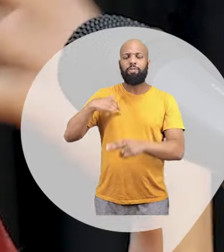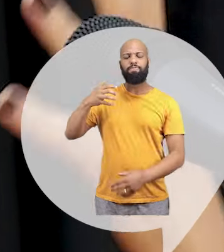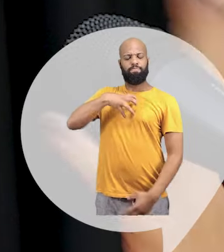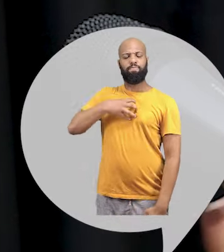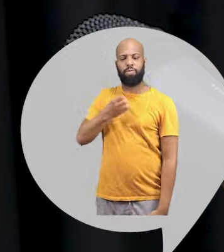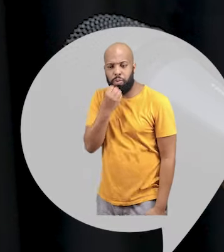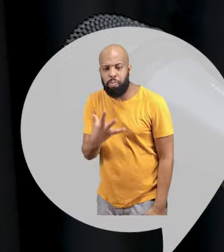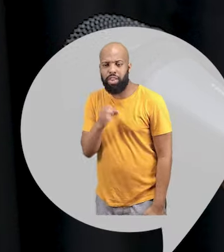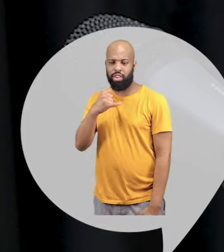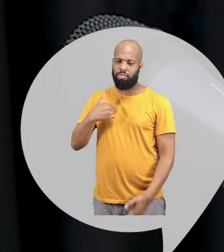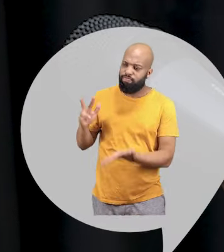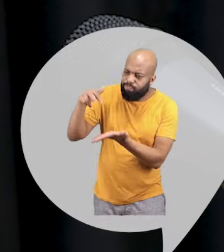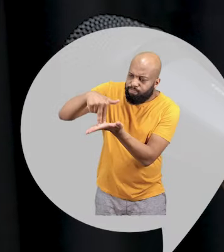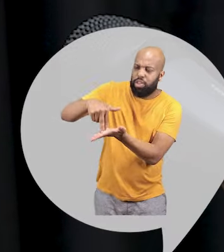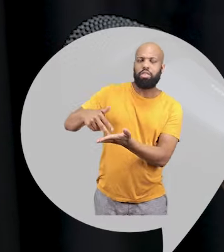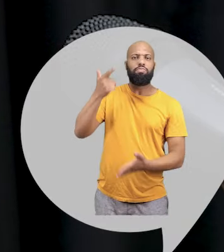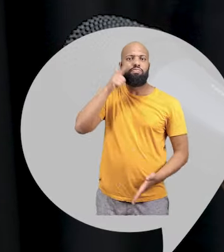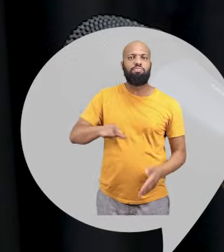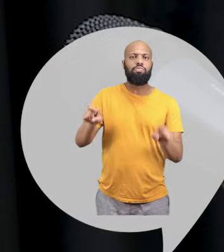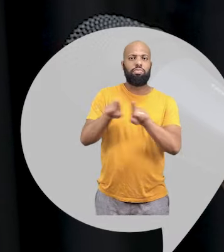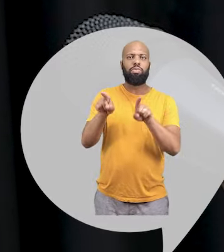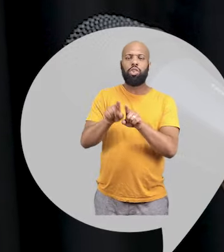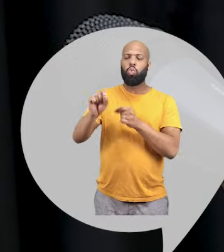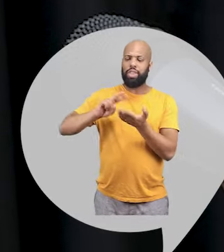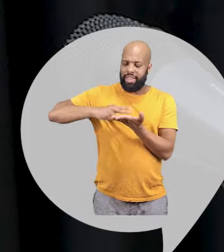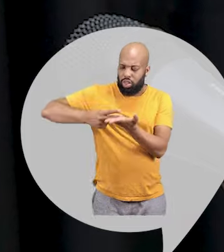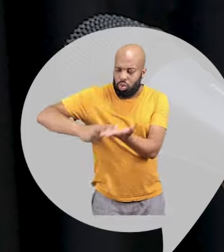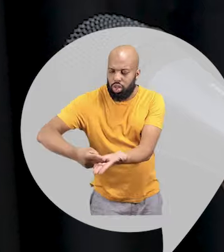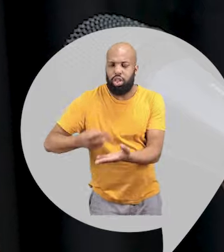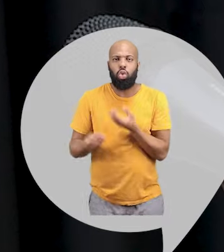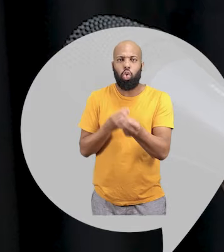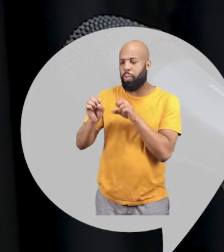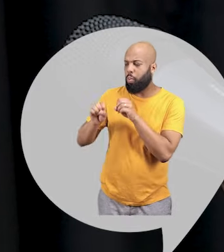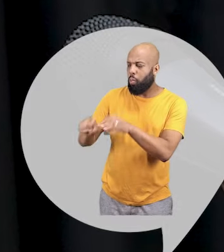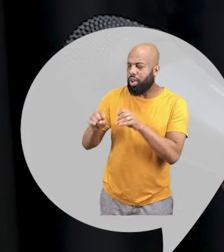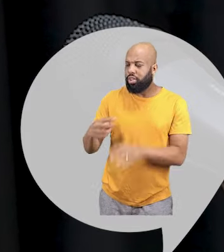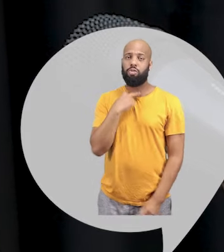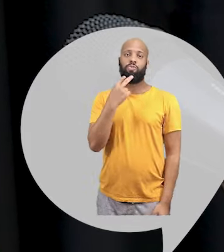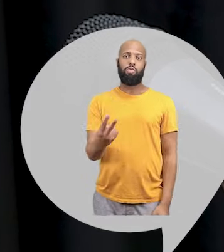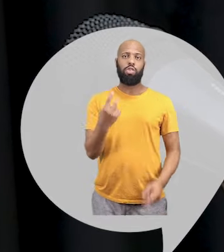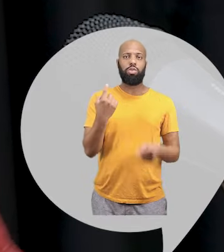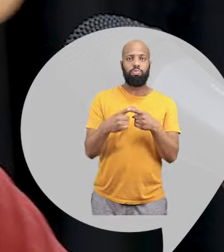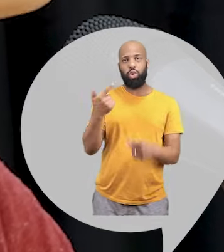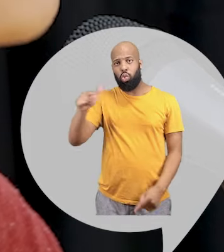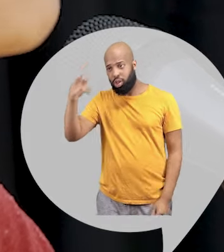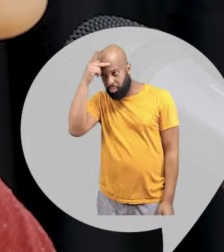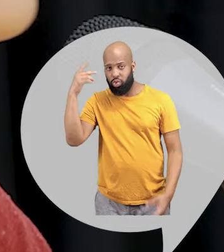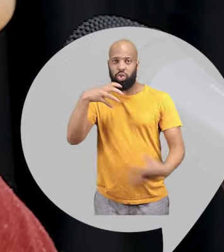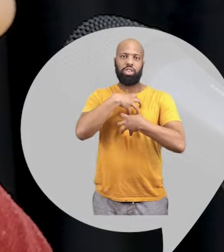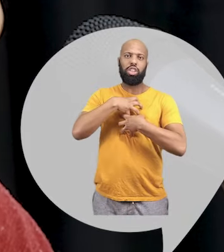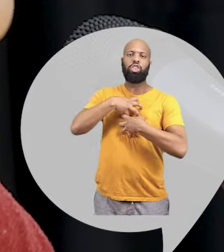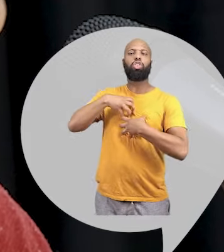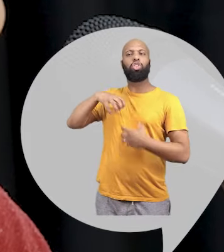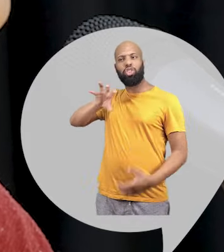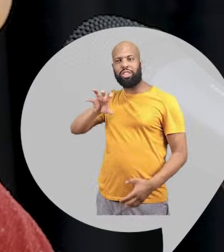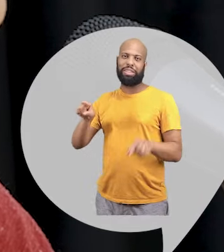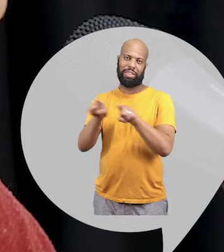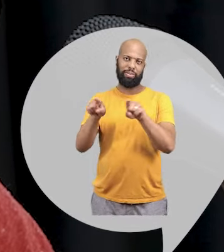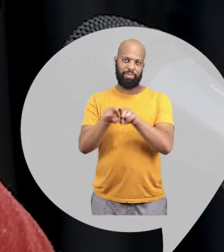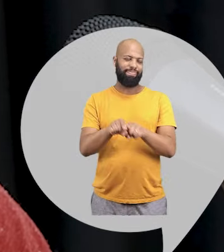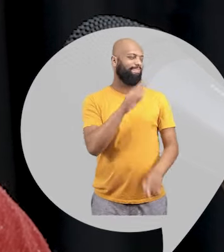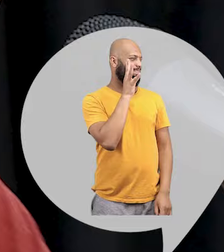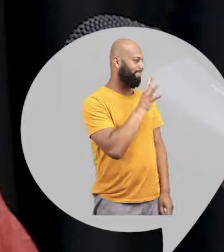me sinto tão bem quando estou num palco e eu consigo de certa forma traduzir isso dando aula de canto para que as outras pessoas possam se sentir dessa